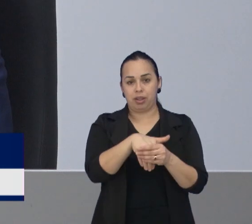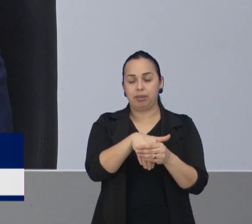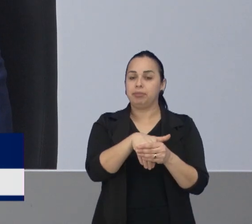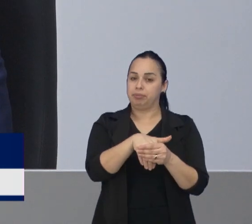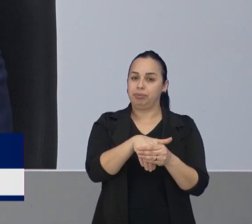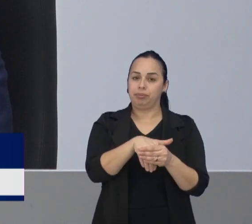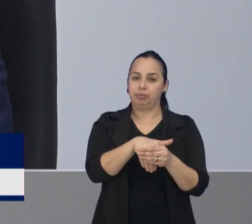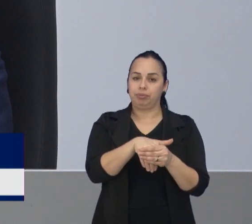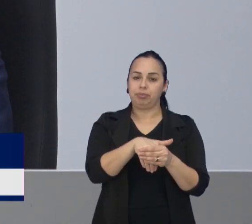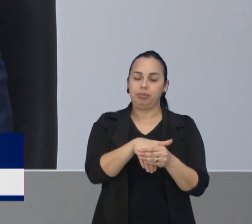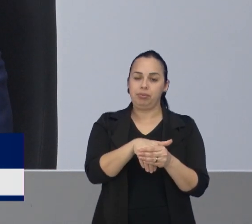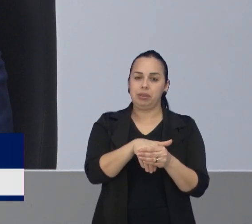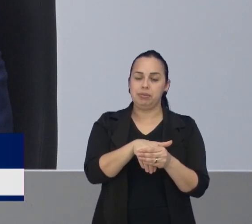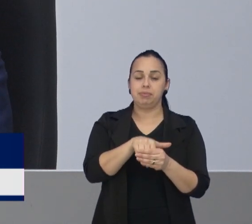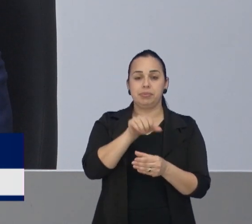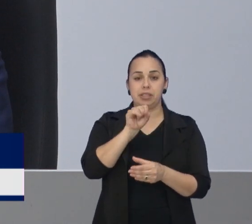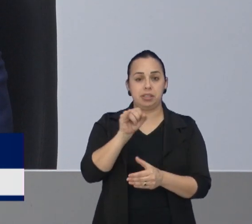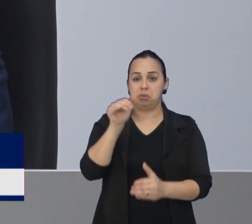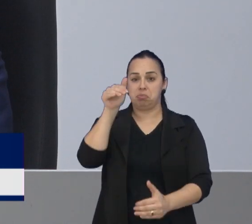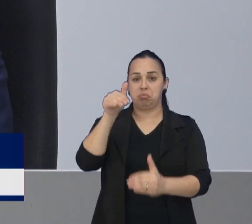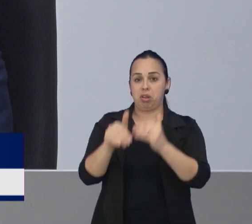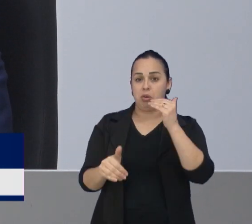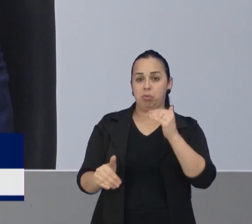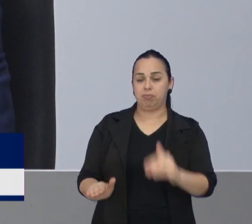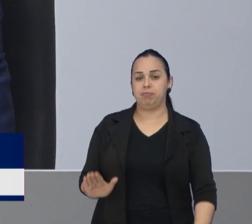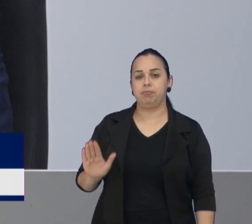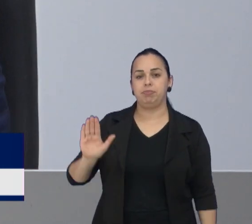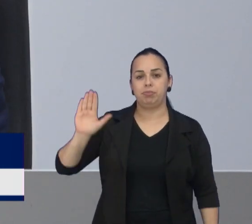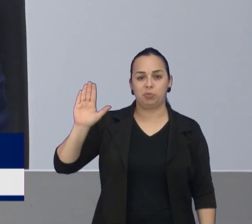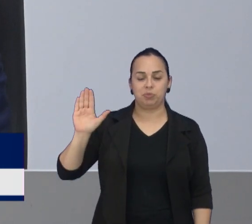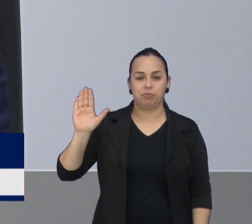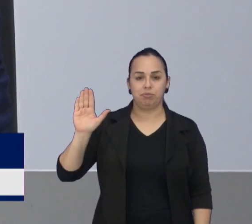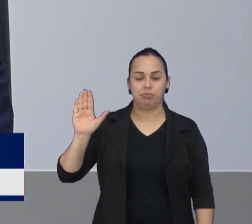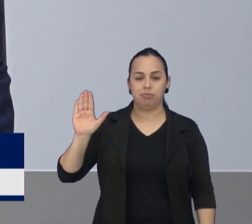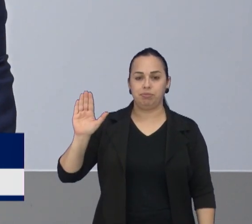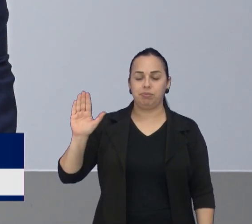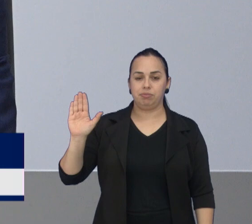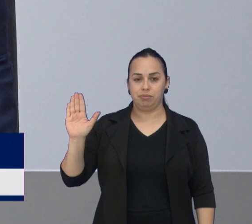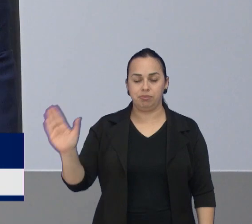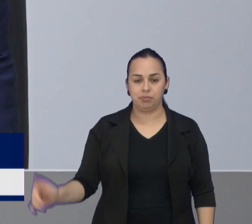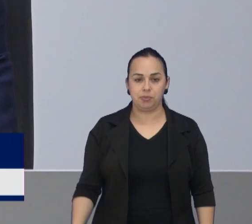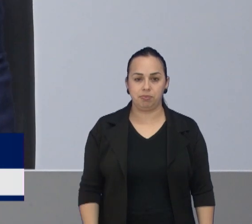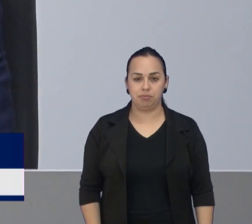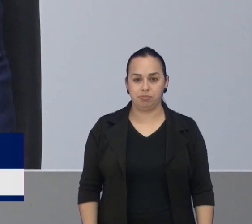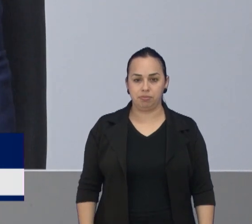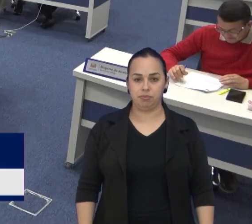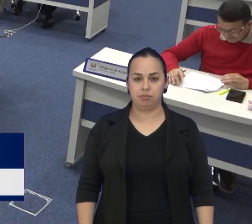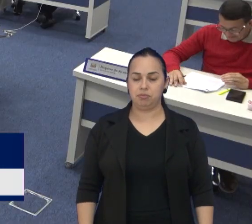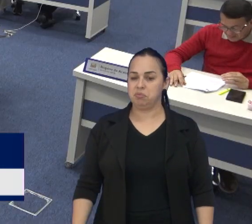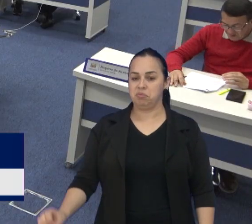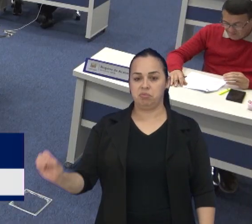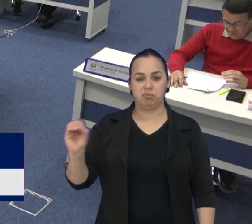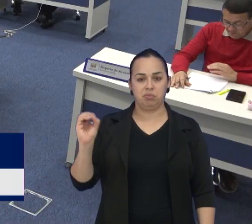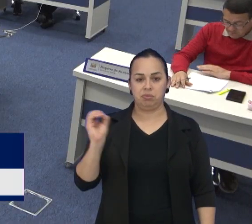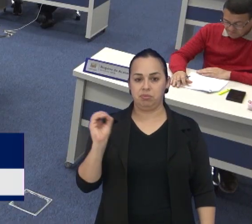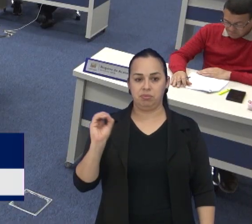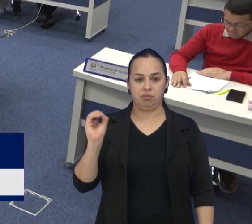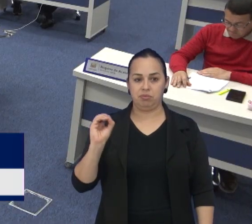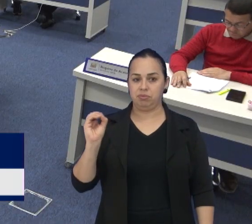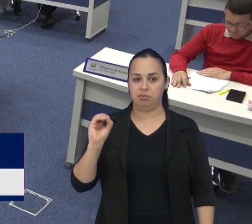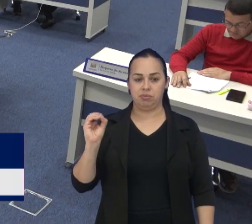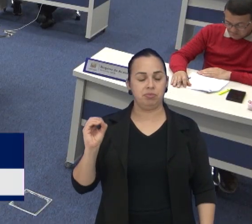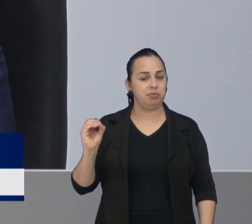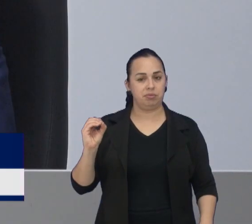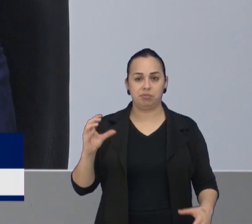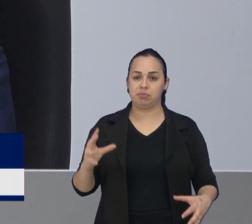vereador Marcão da Academia. Vereadores favoráveis permaneçam como estão, os contrários que se manifestem. Nenhum voto contrário, senhor